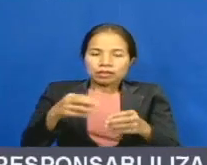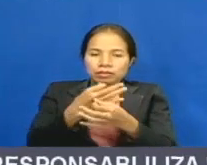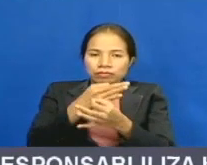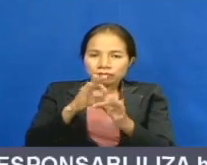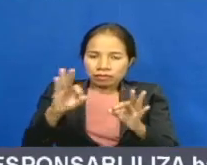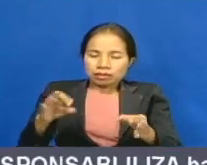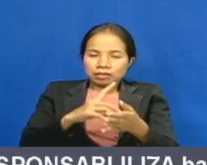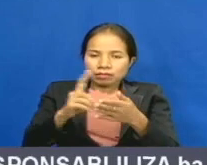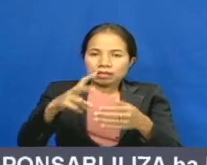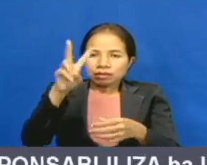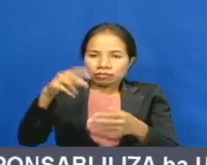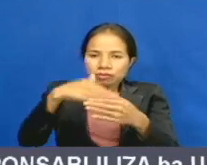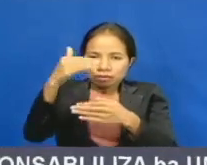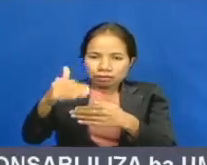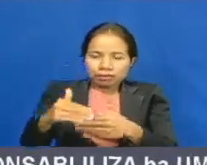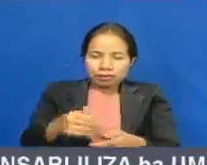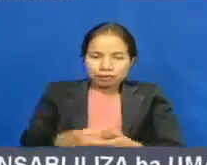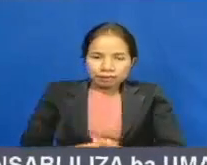e a semana rua Tuirmai.